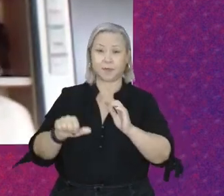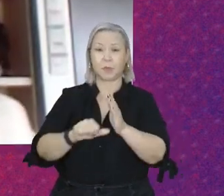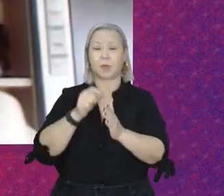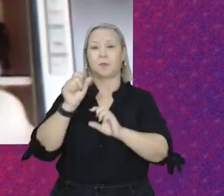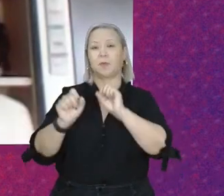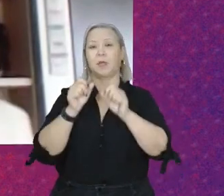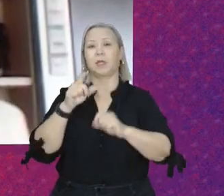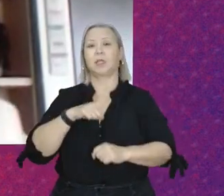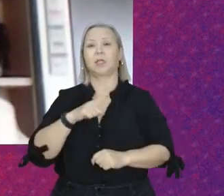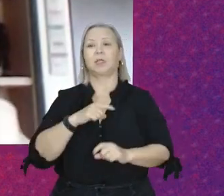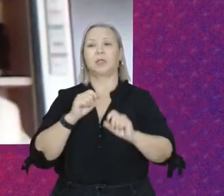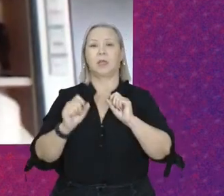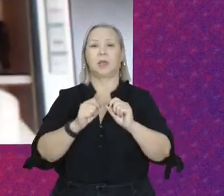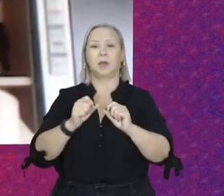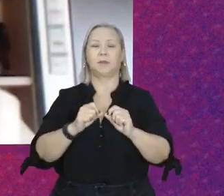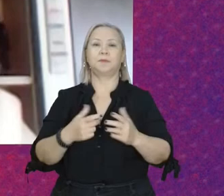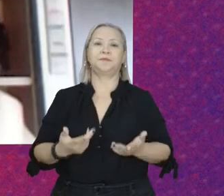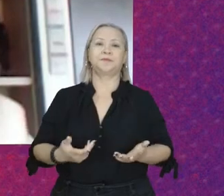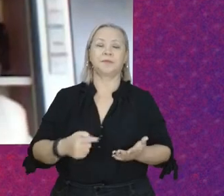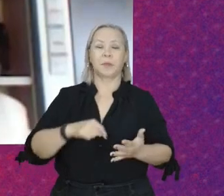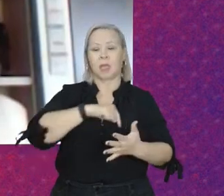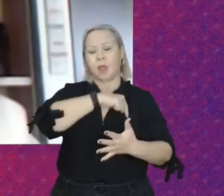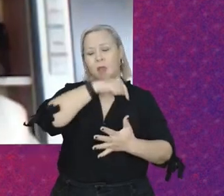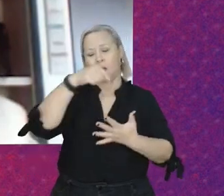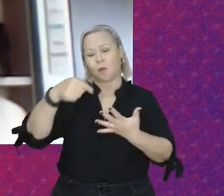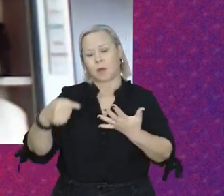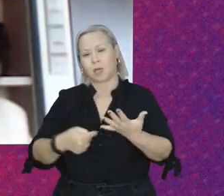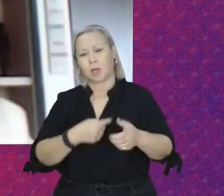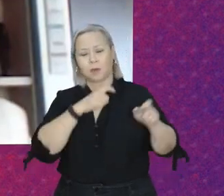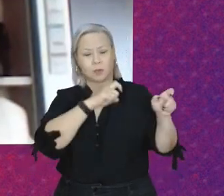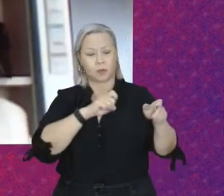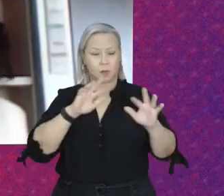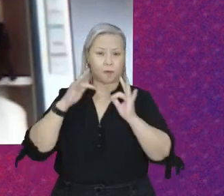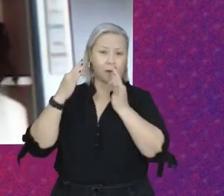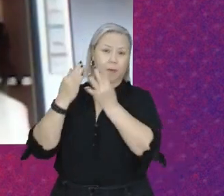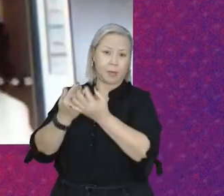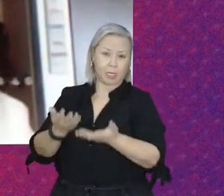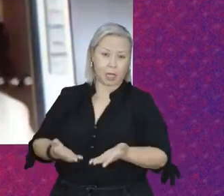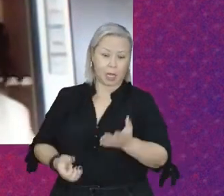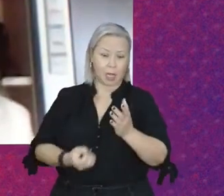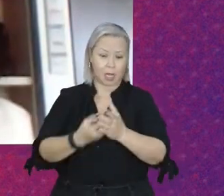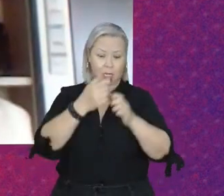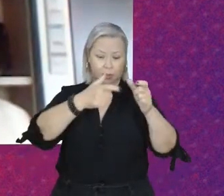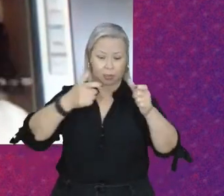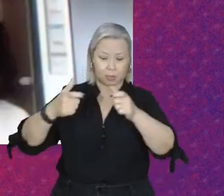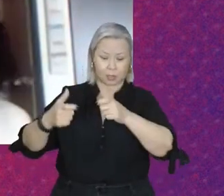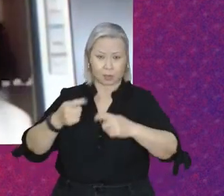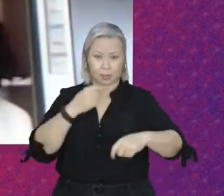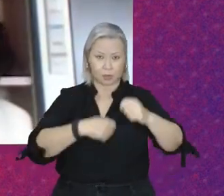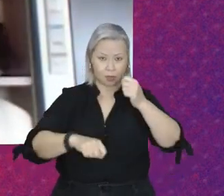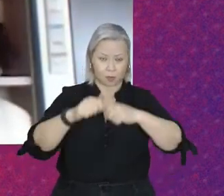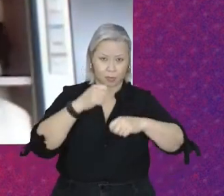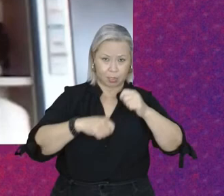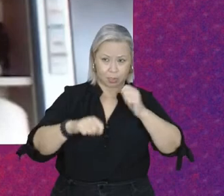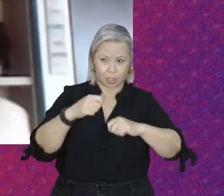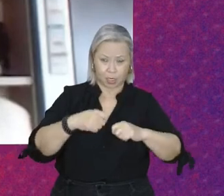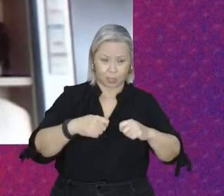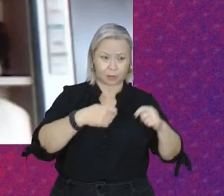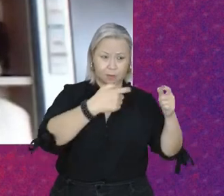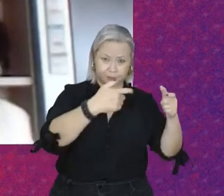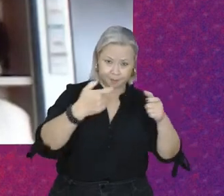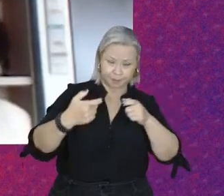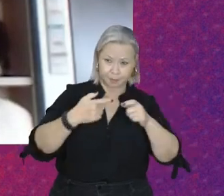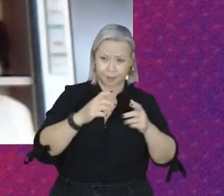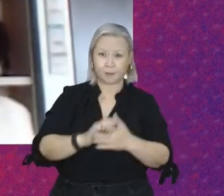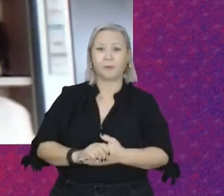nós temos uma ampla gama de agricultura familiar, né, dos estabelecimentos comerciais, estabelecimentos da